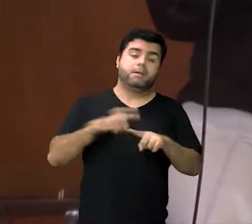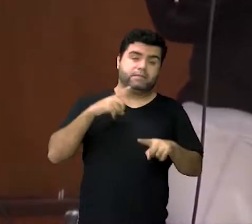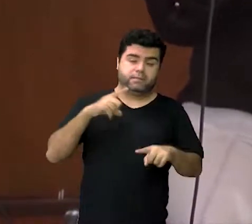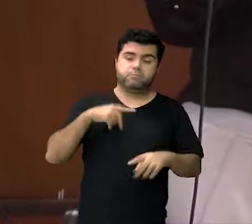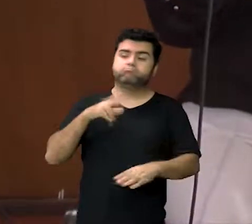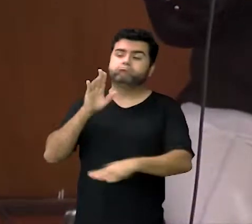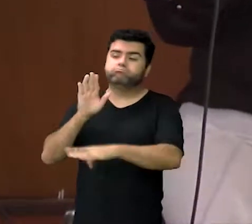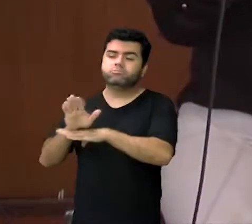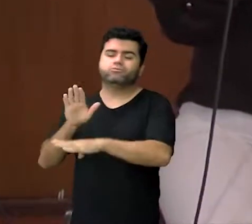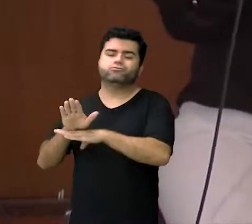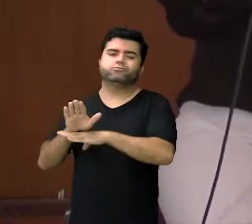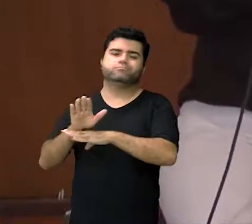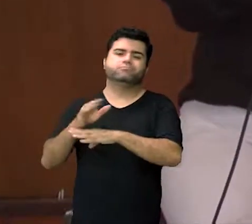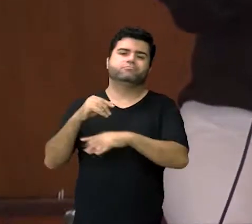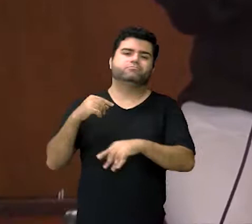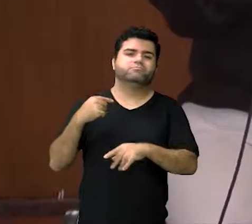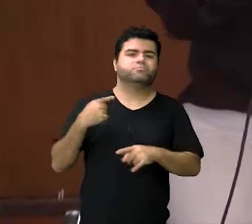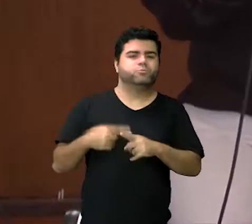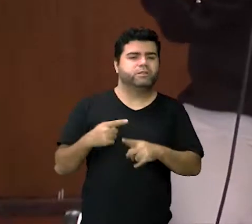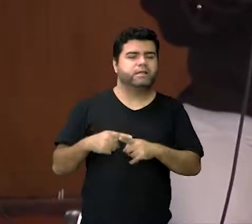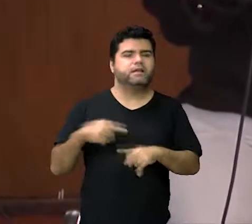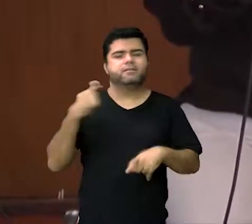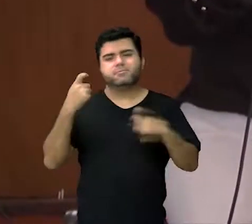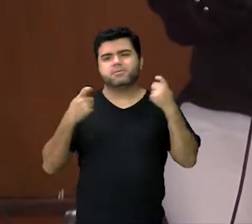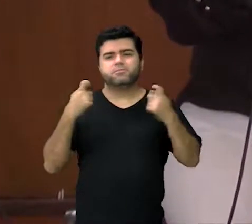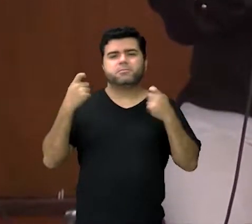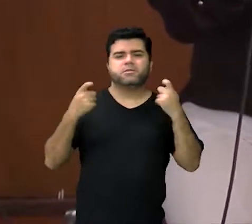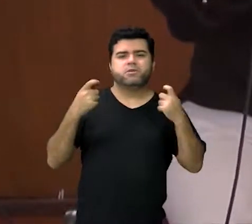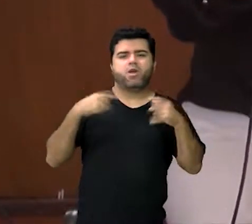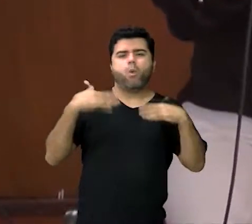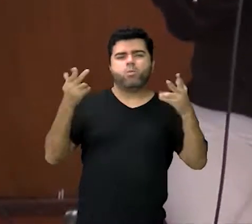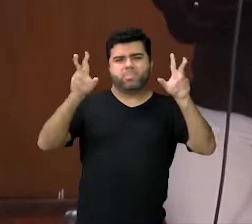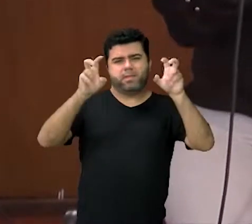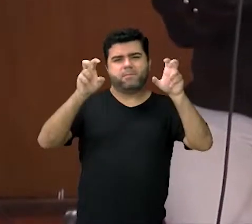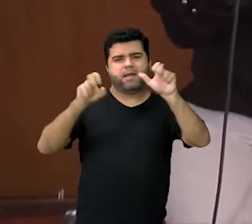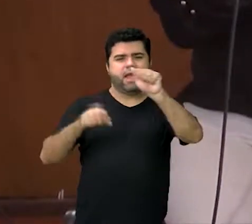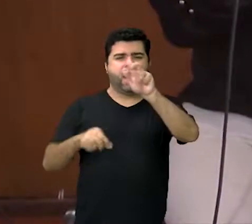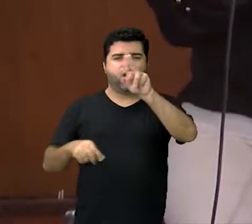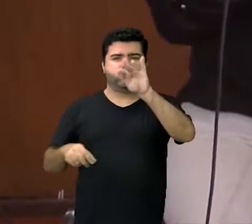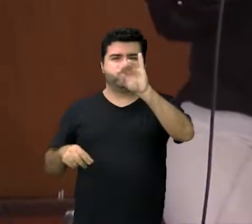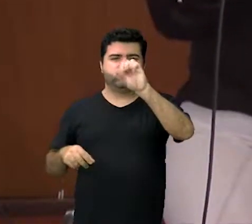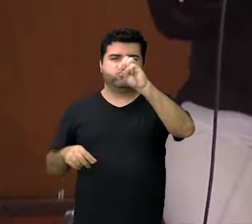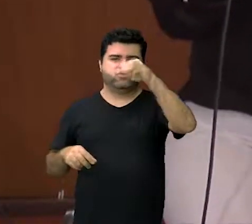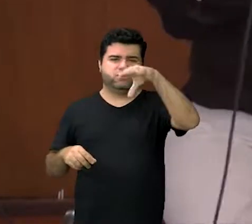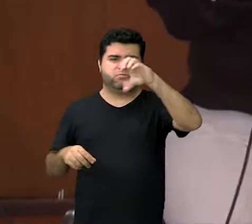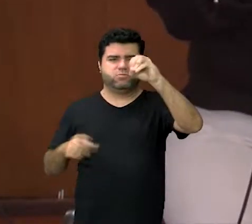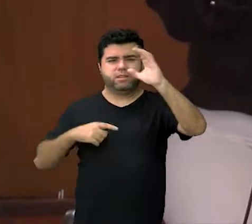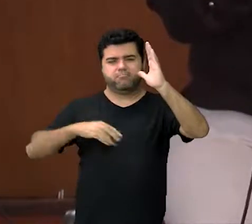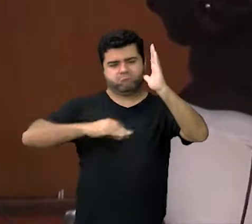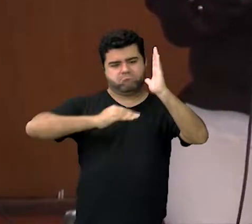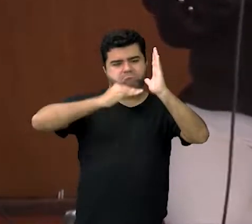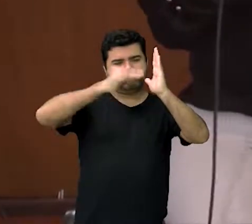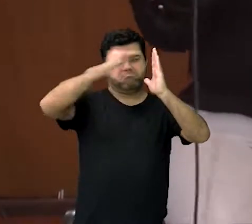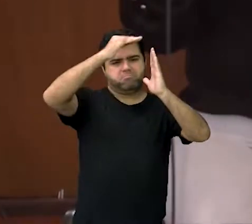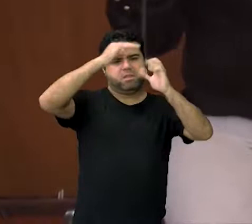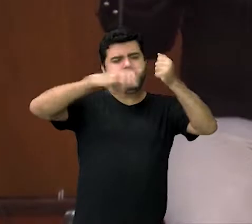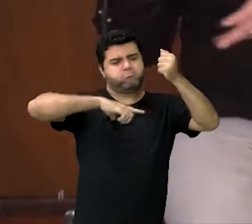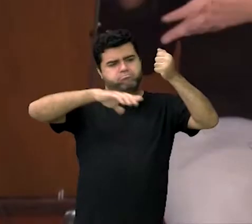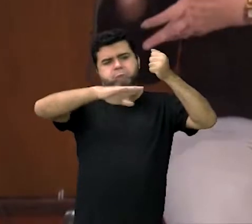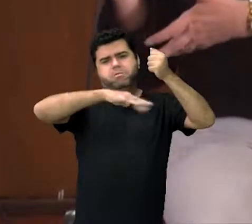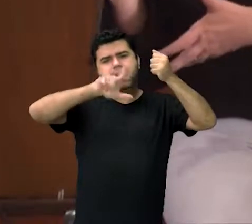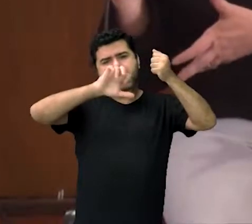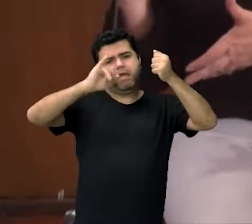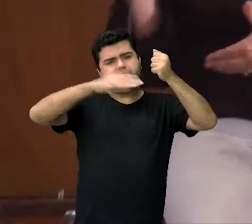grande preocupação, porque até no falar em autismo, nós falamos em graus. E nós temos do leve